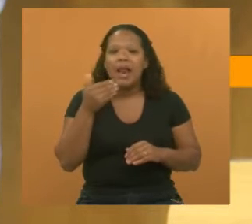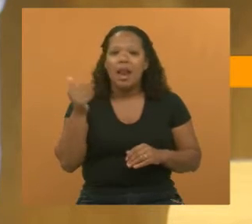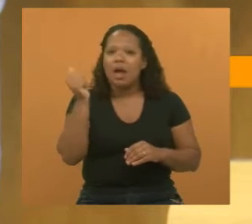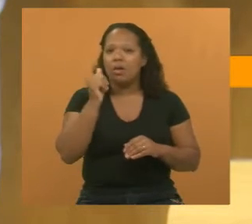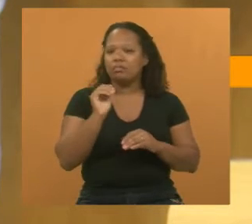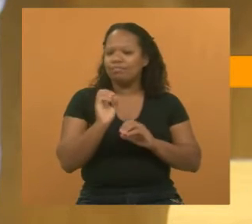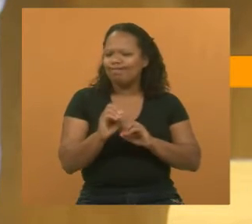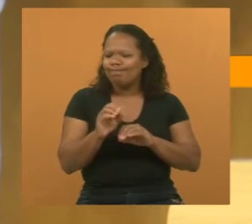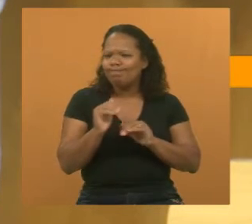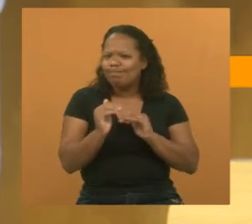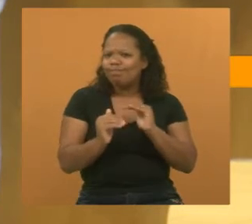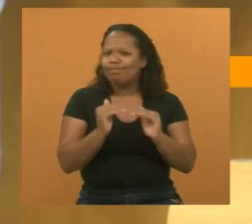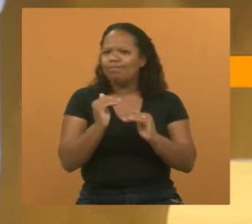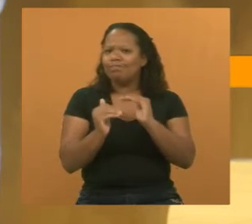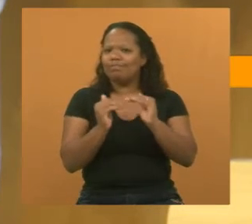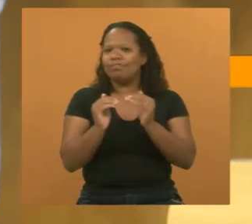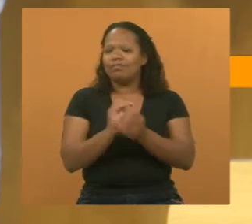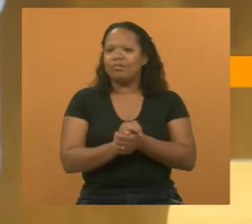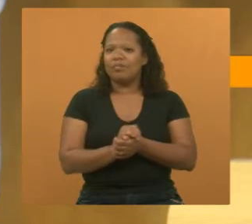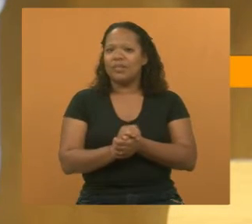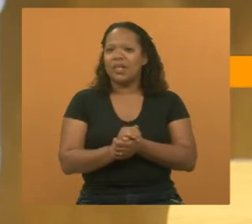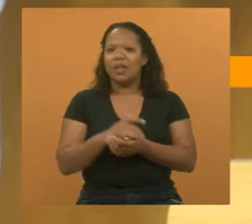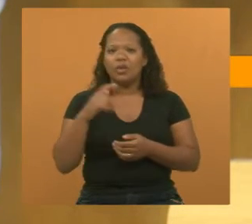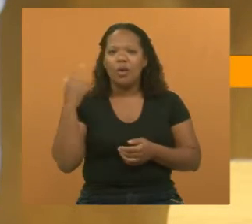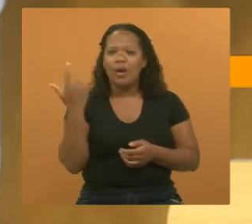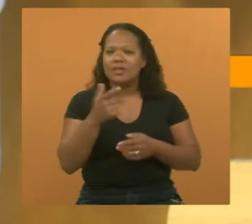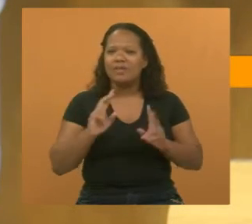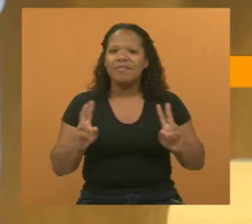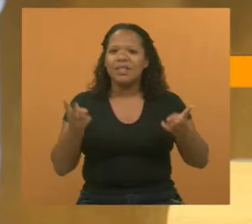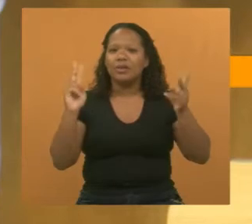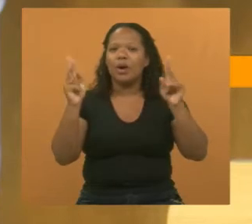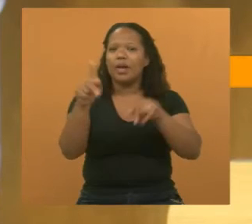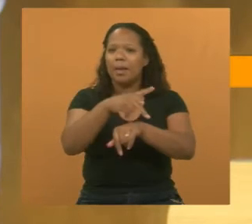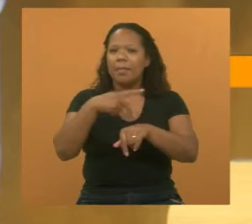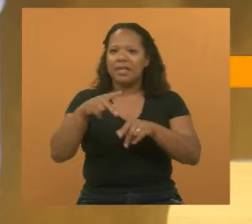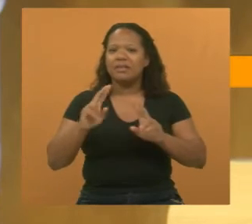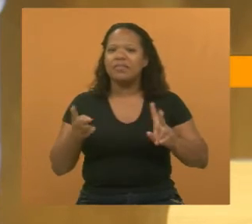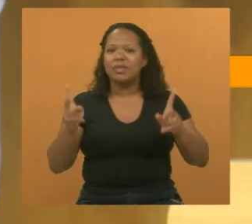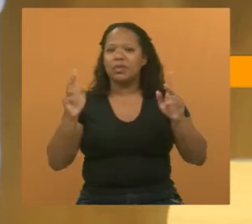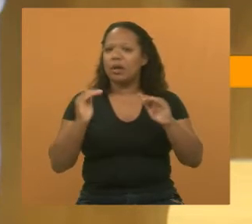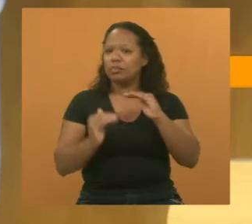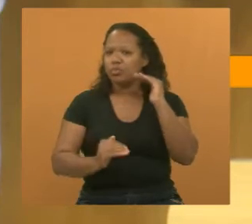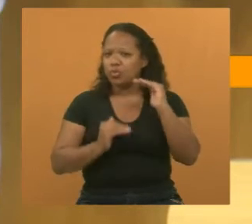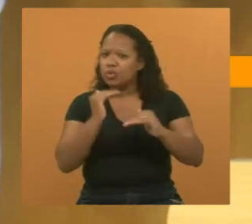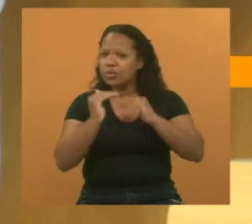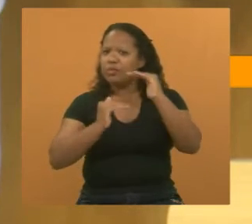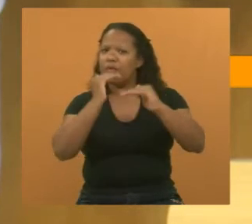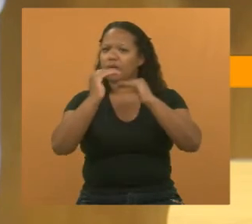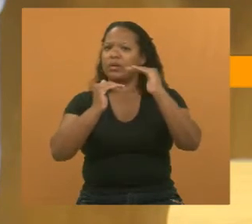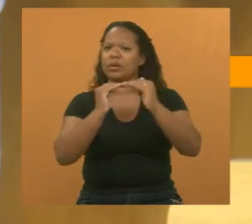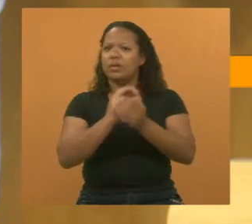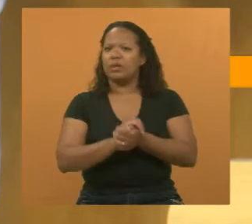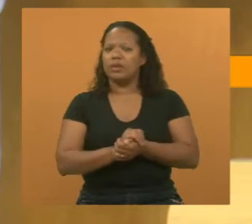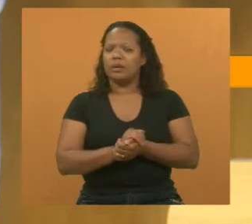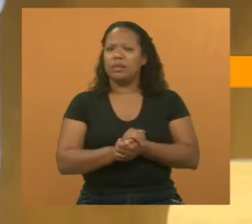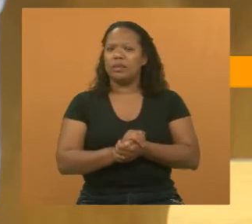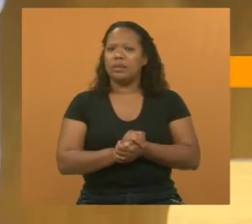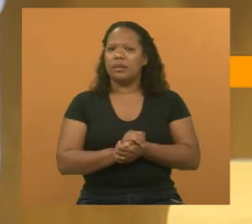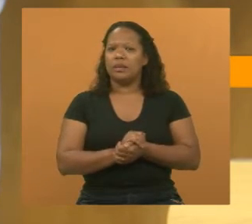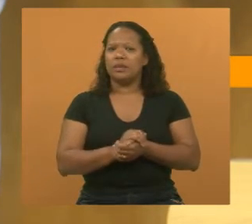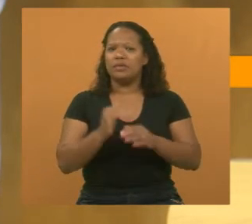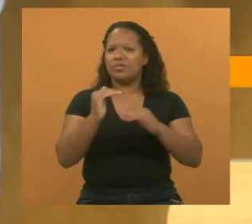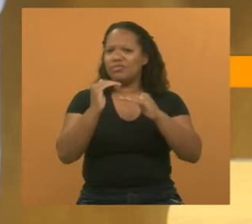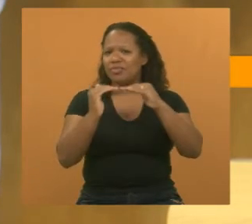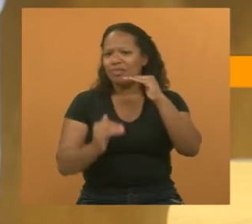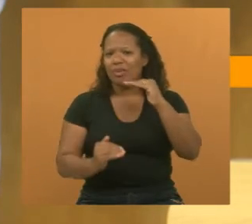nessa tribuna aqui, é a saída para qualquer país que queira se tornar mais desenvolvido, com menos